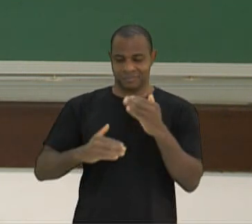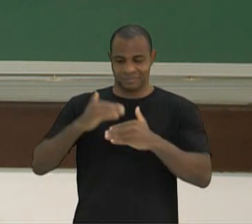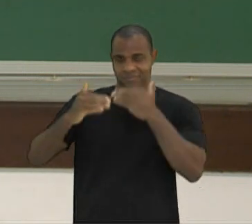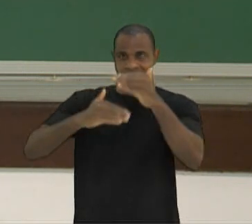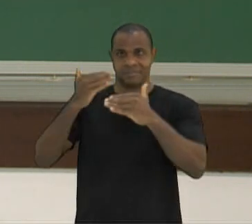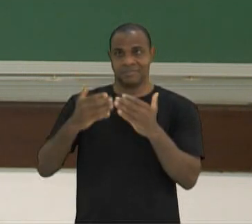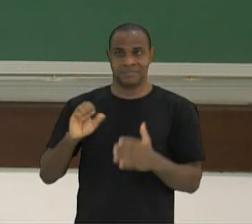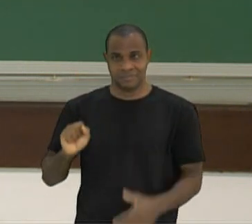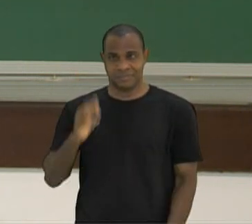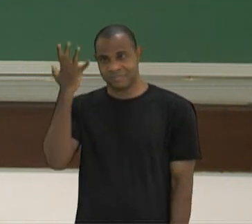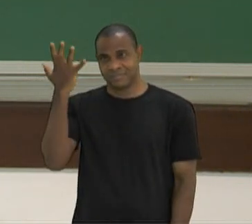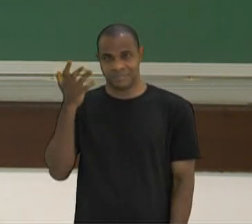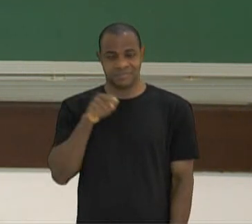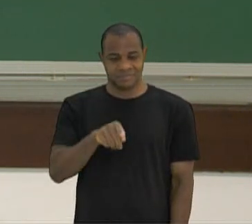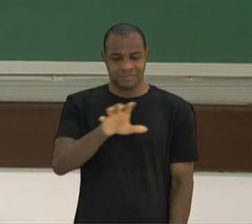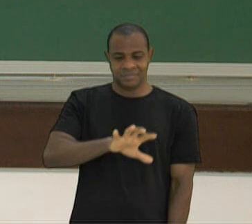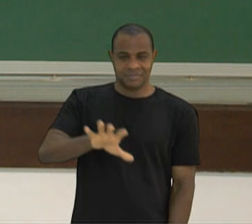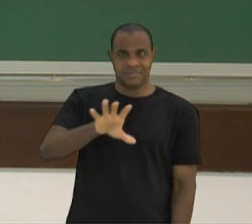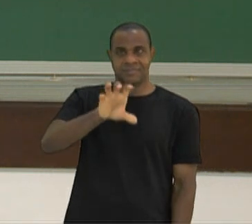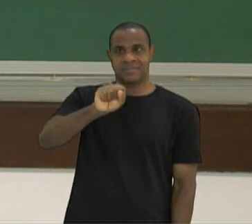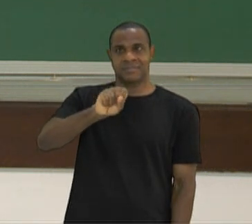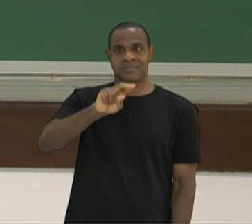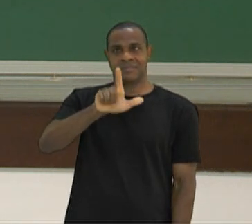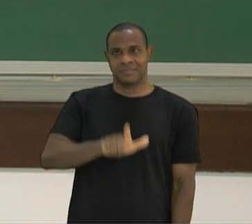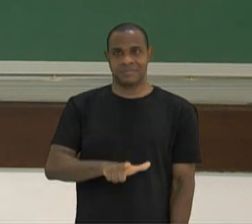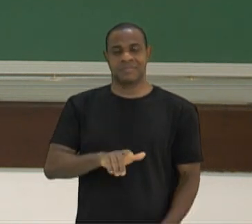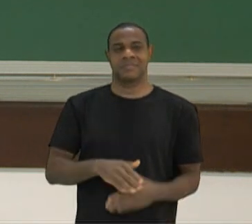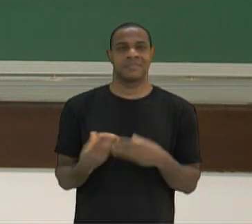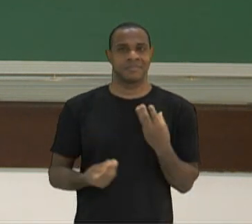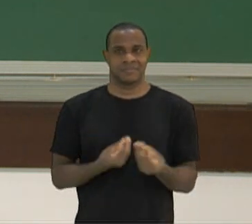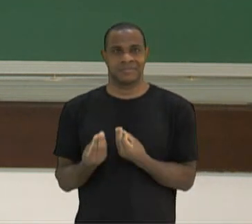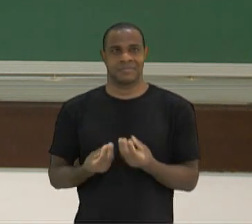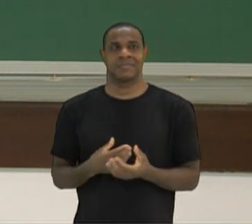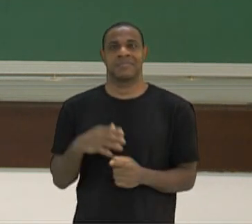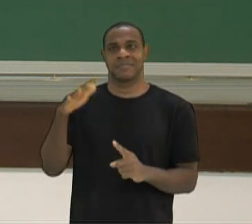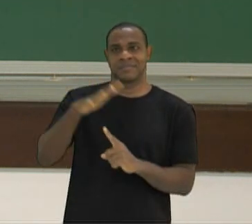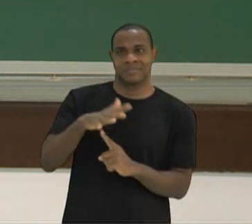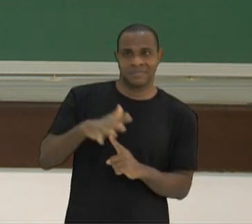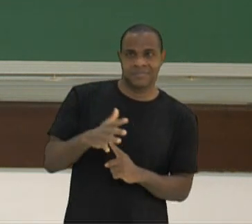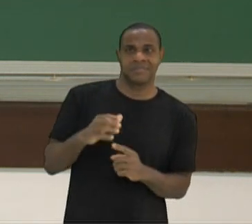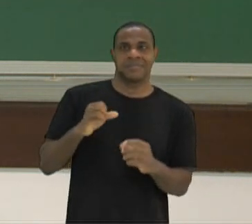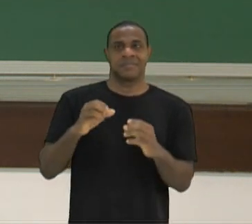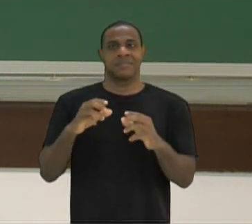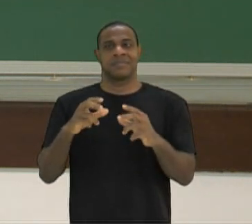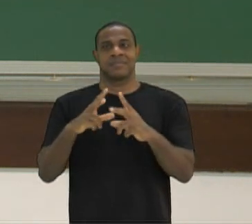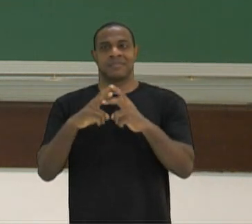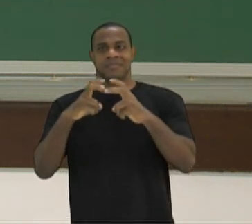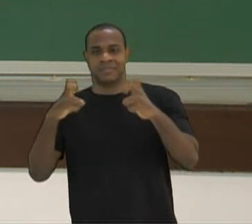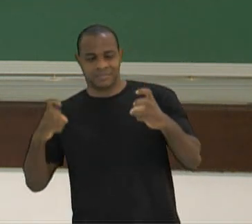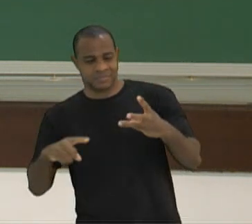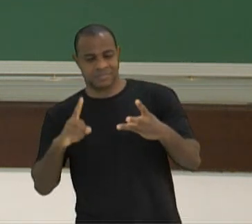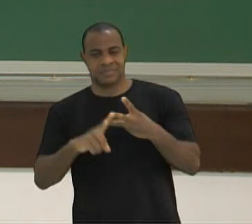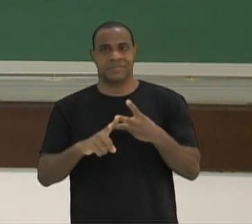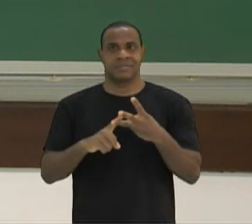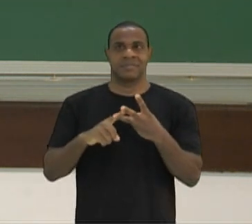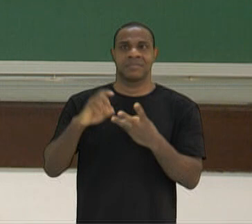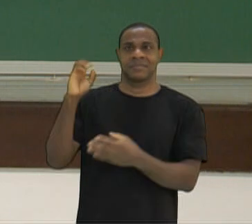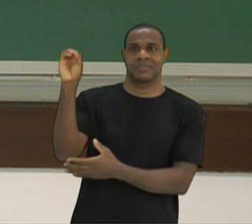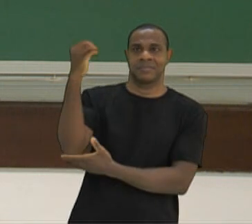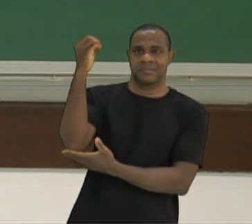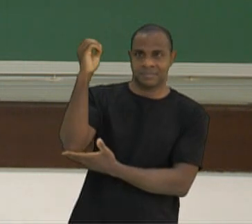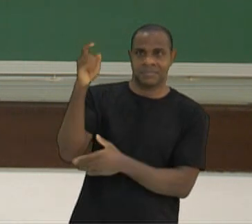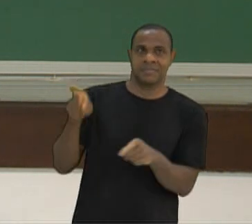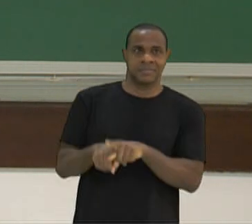processo aconteceu na nossa região aqui, onde está o estado do Paraná, Santa Catarina, Rio Grande do Sul, que compõe a região sul,